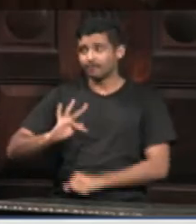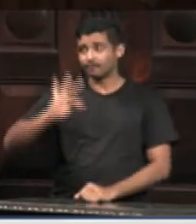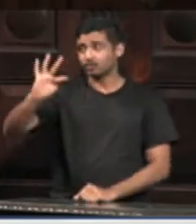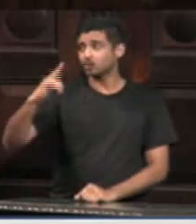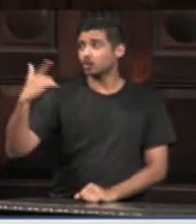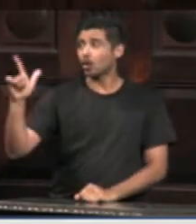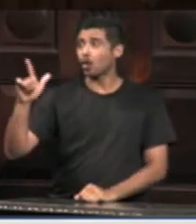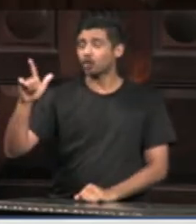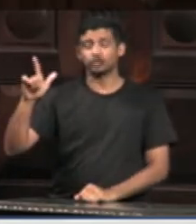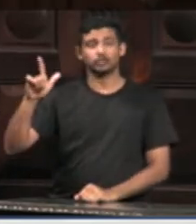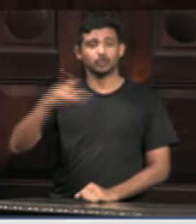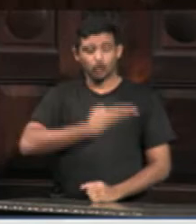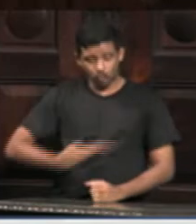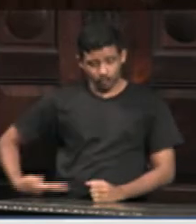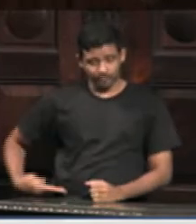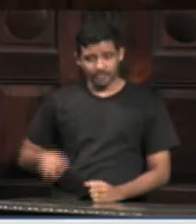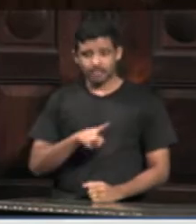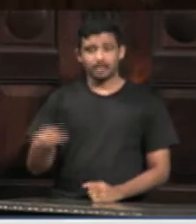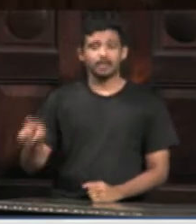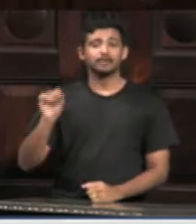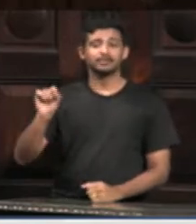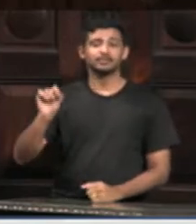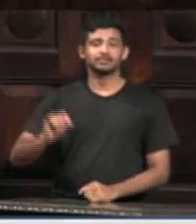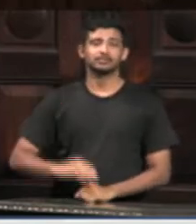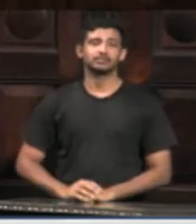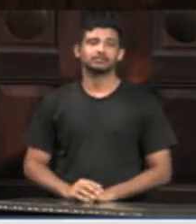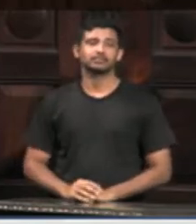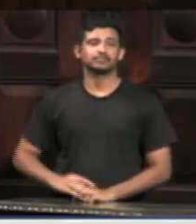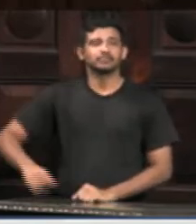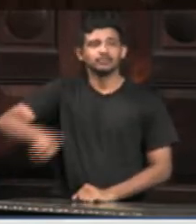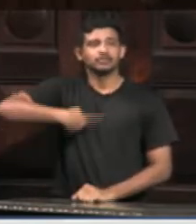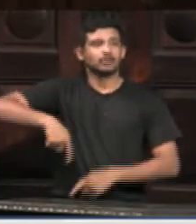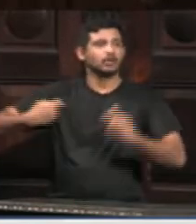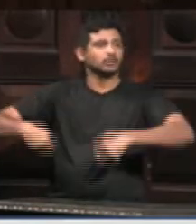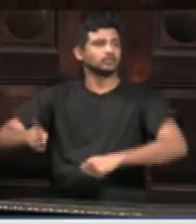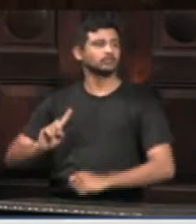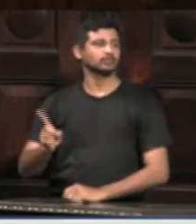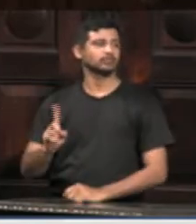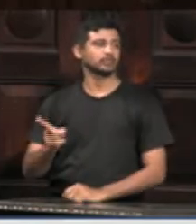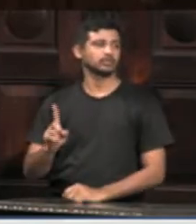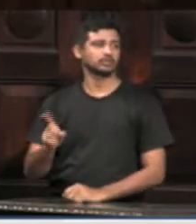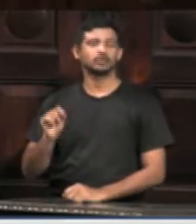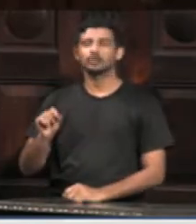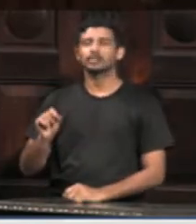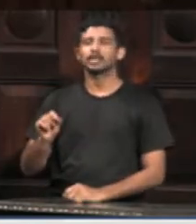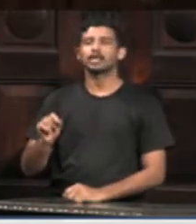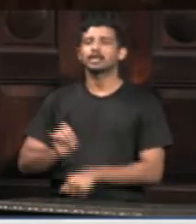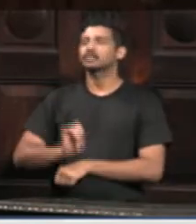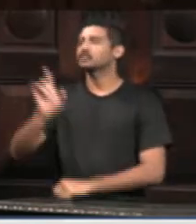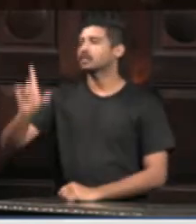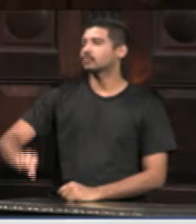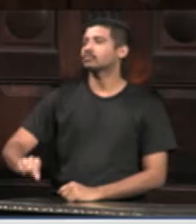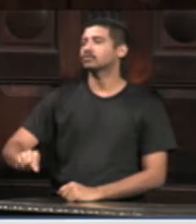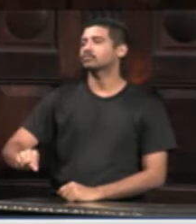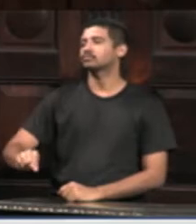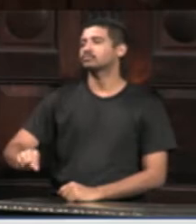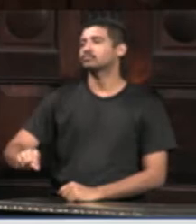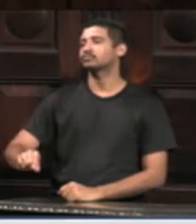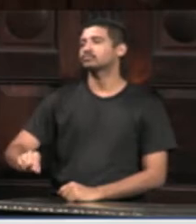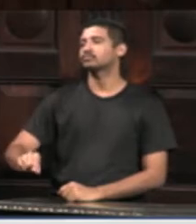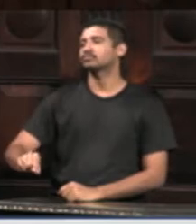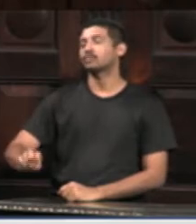entenda que nós não precisamos de Estado mínimo nem de